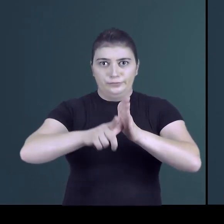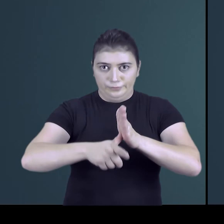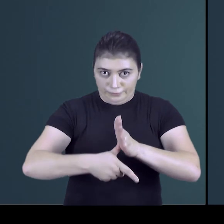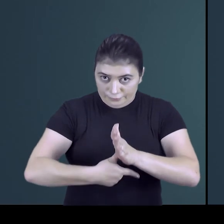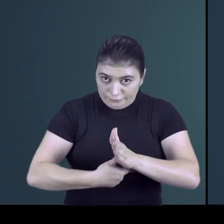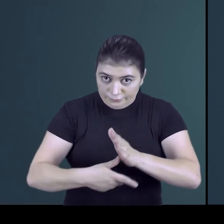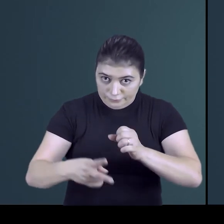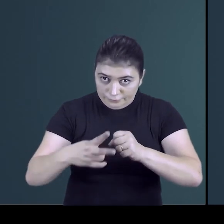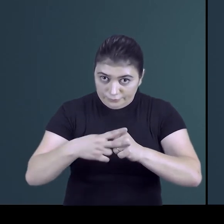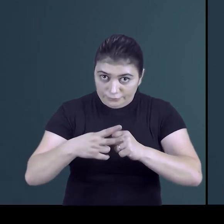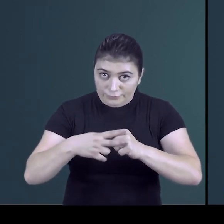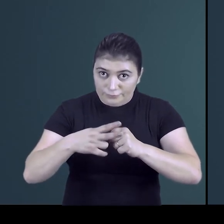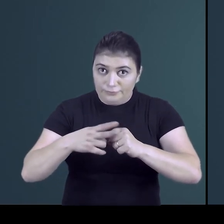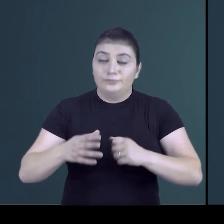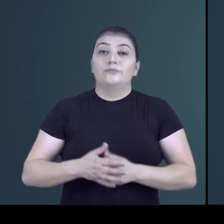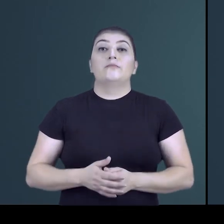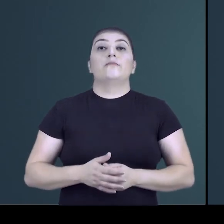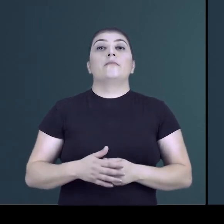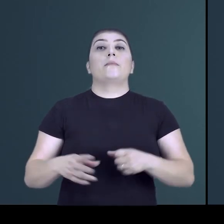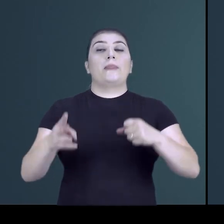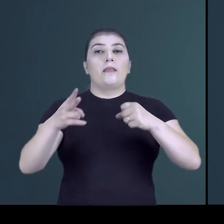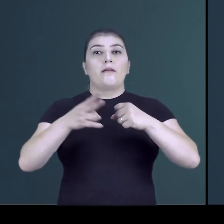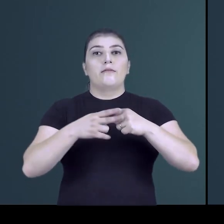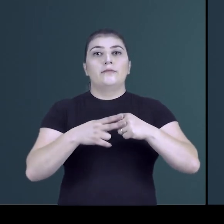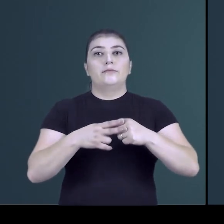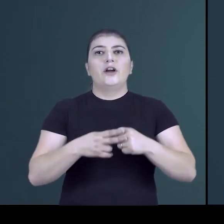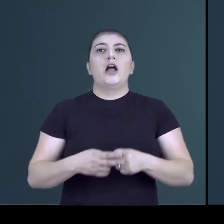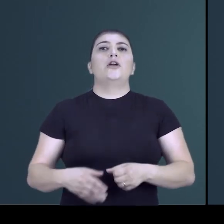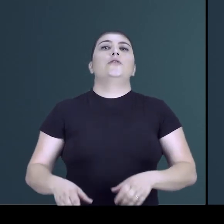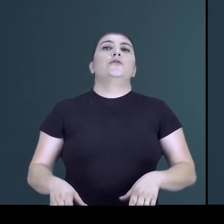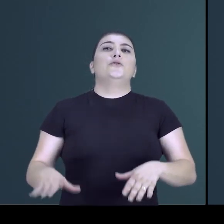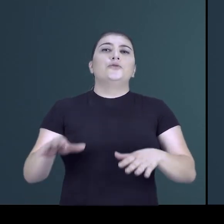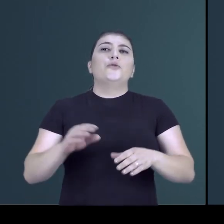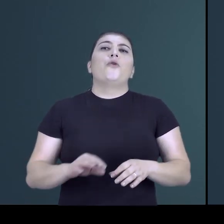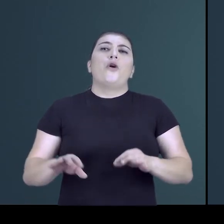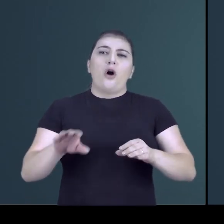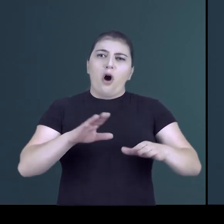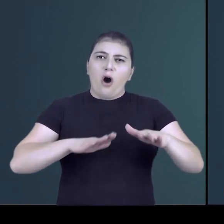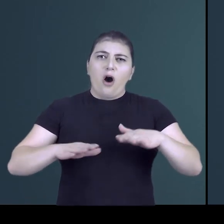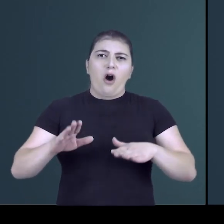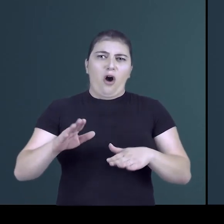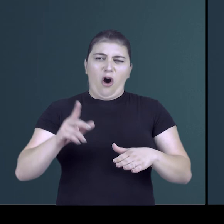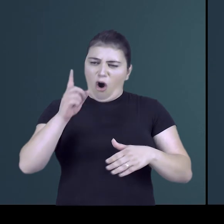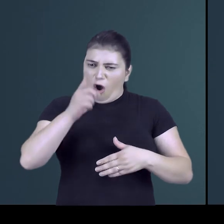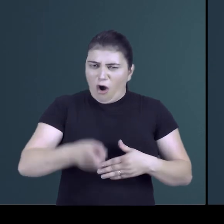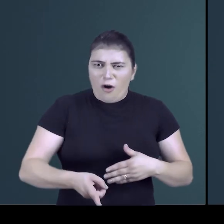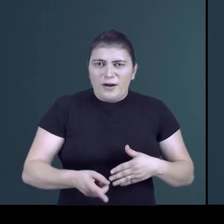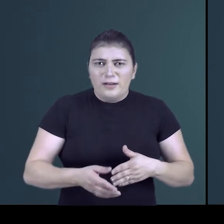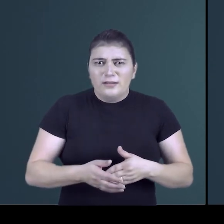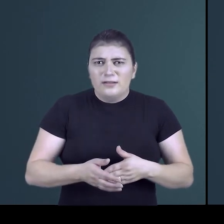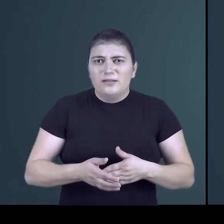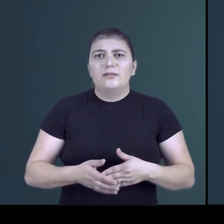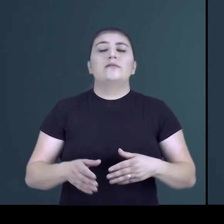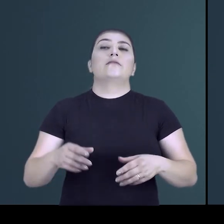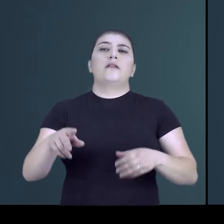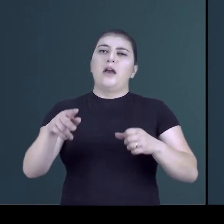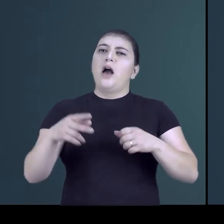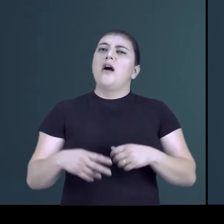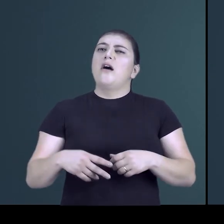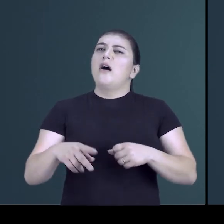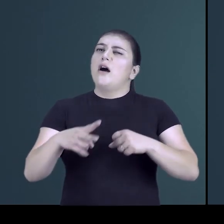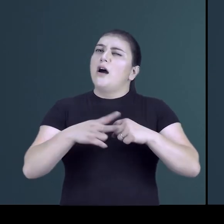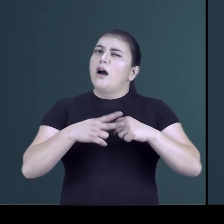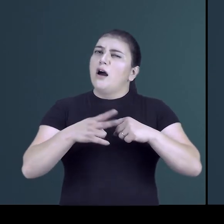verbo. Por último, verbos indicando ordem. Esta ordem, verbos no imperativo, verbos